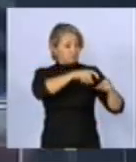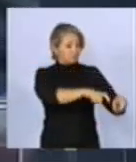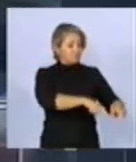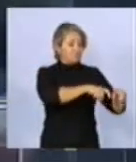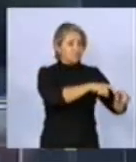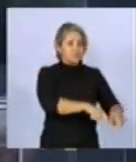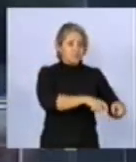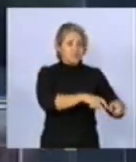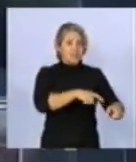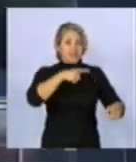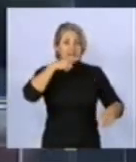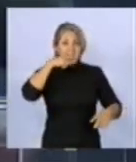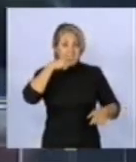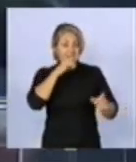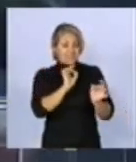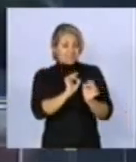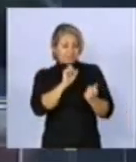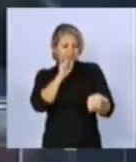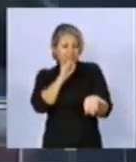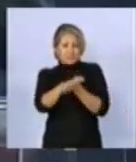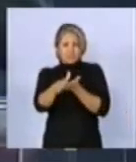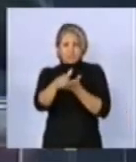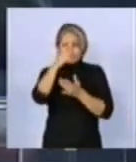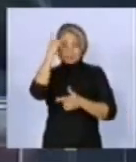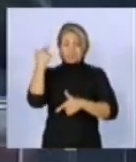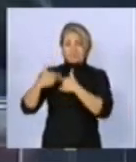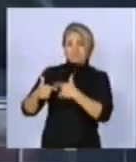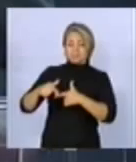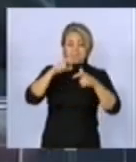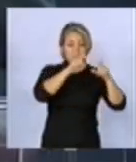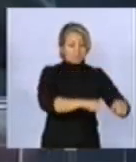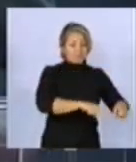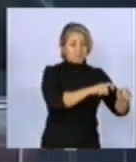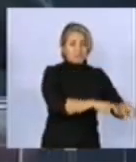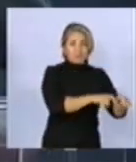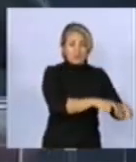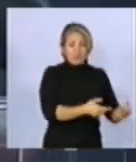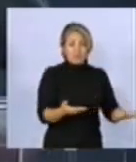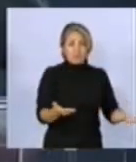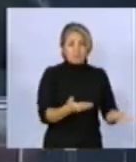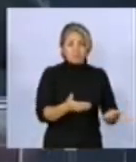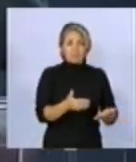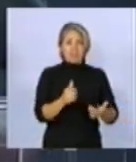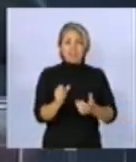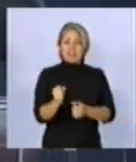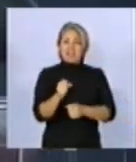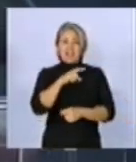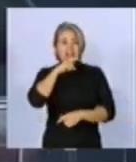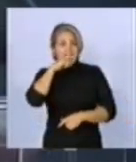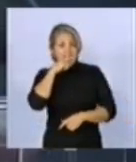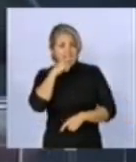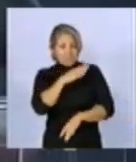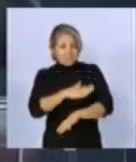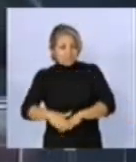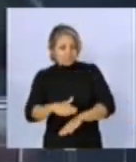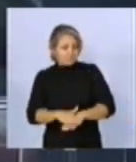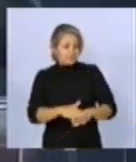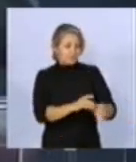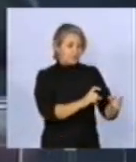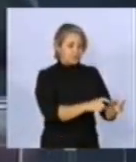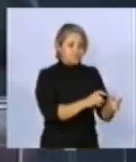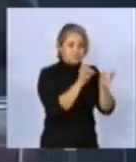seja a cana expulsou o trabalhador da zona rural a cana expulsou porque que na no campo não